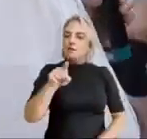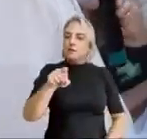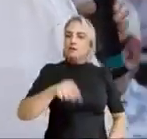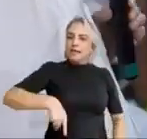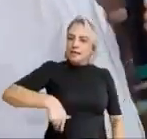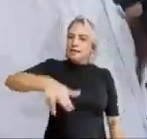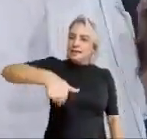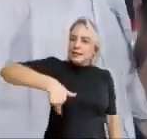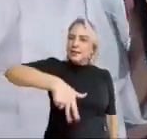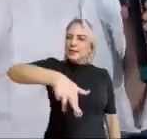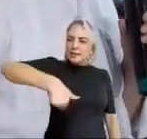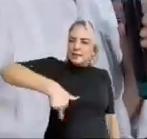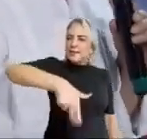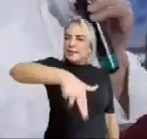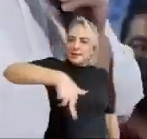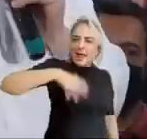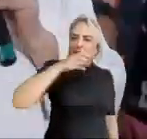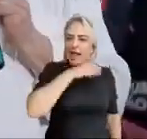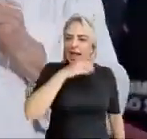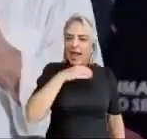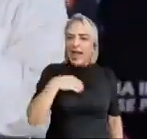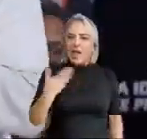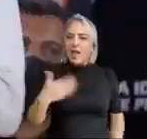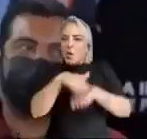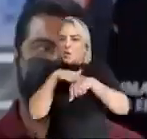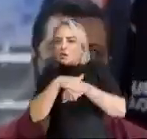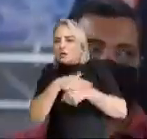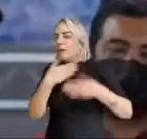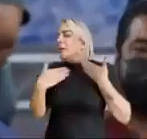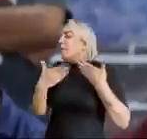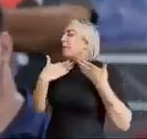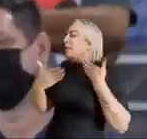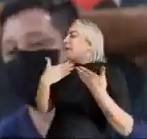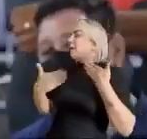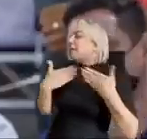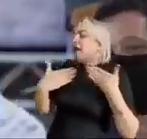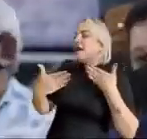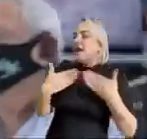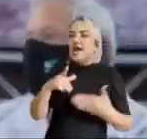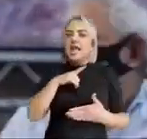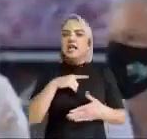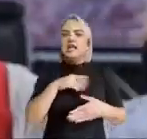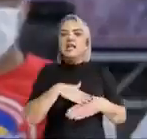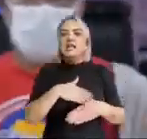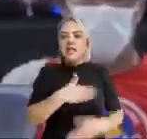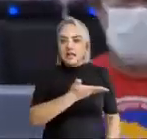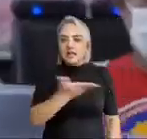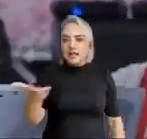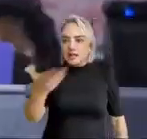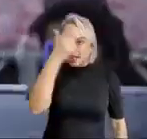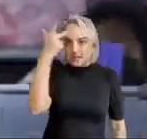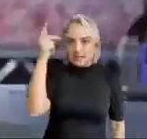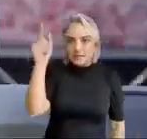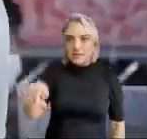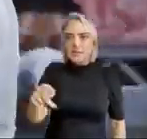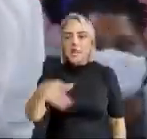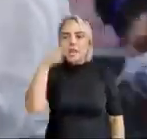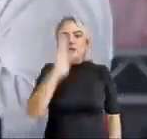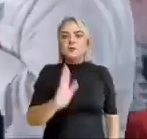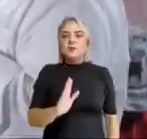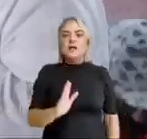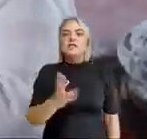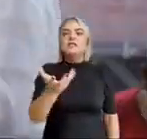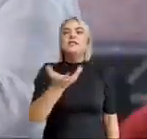rápido, nós vamos ter que conversar mais, e vamos ter que convencer essa gente. Que Brasil vocês querem